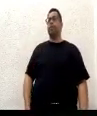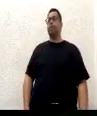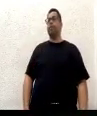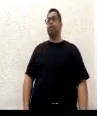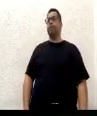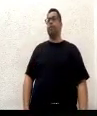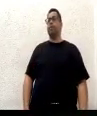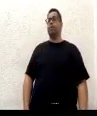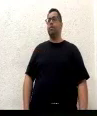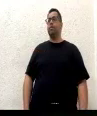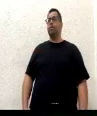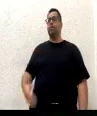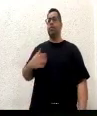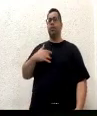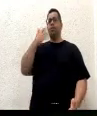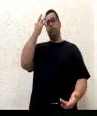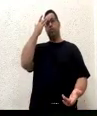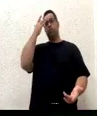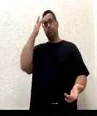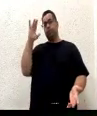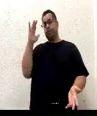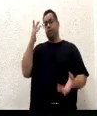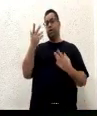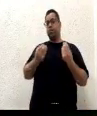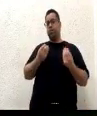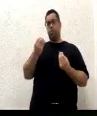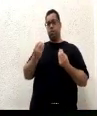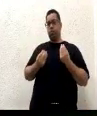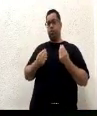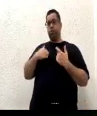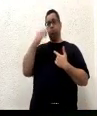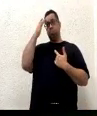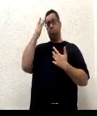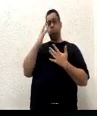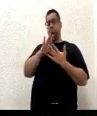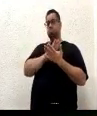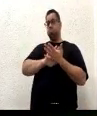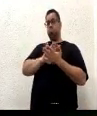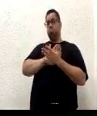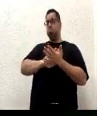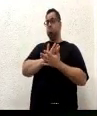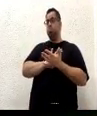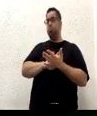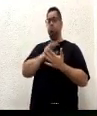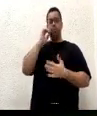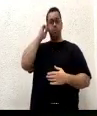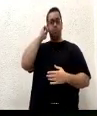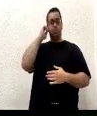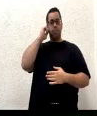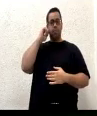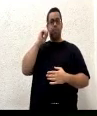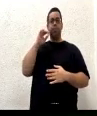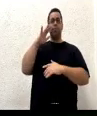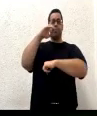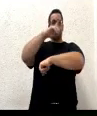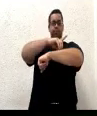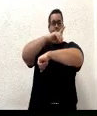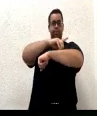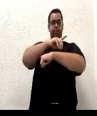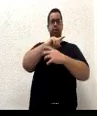eu não, realmente não tenho assim, esse entendimento. Né? Os quatro tipos de